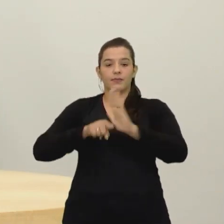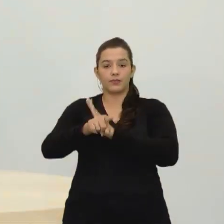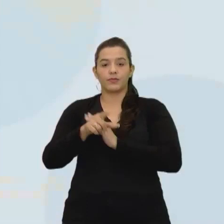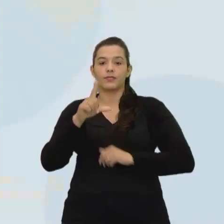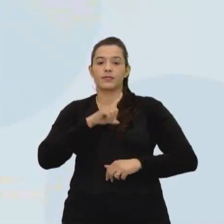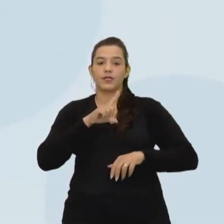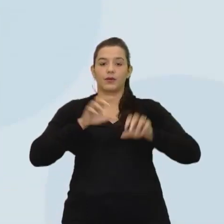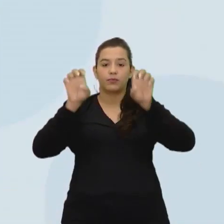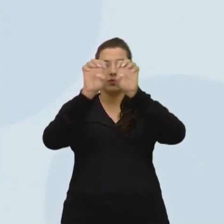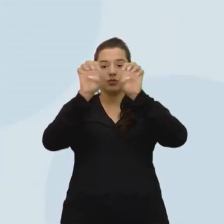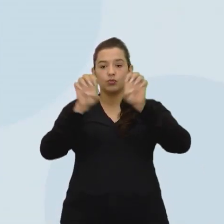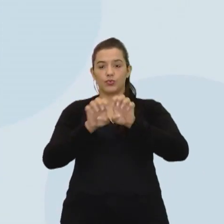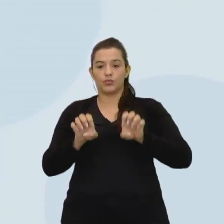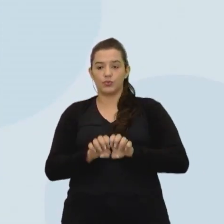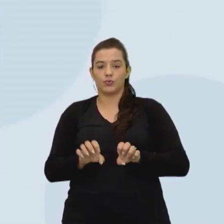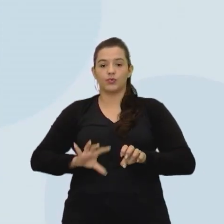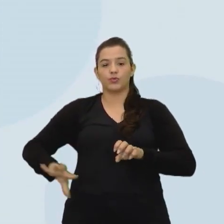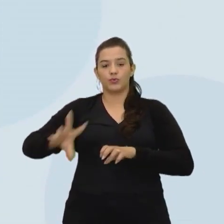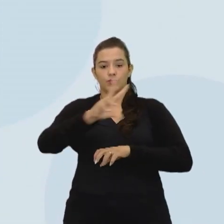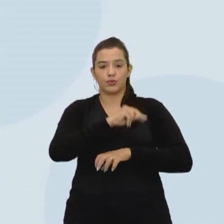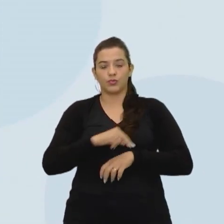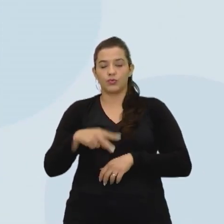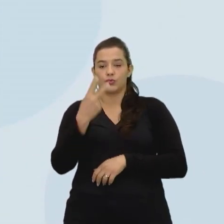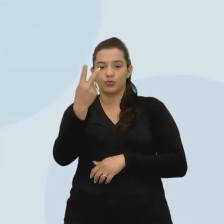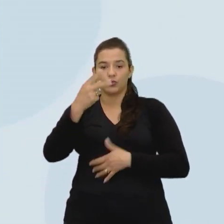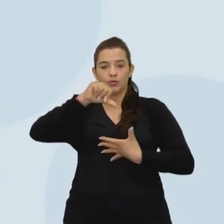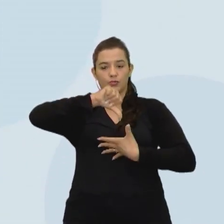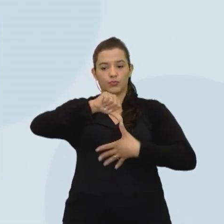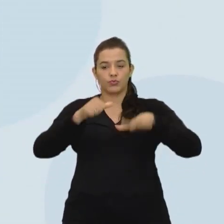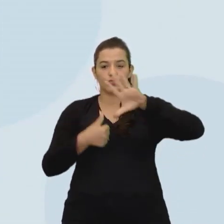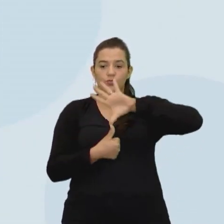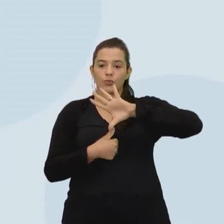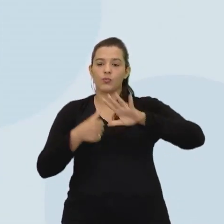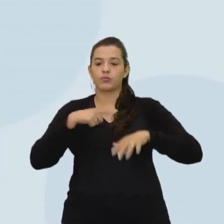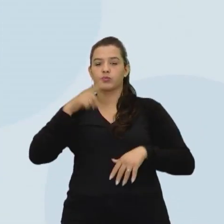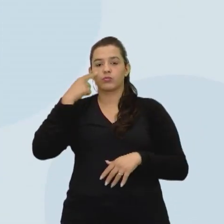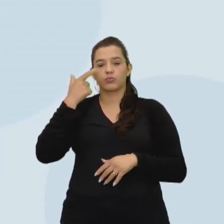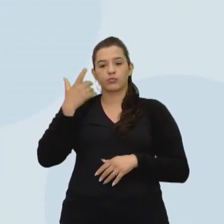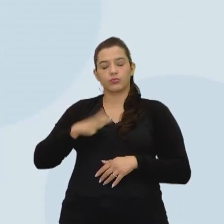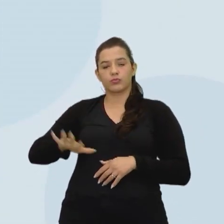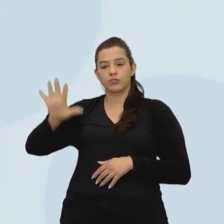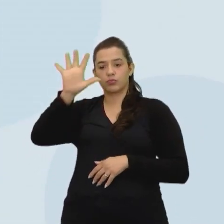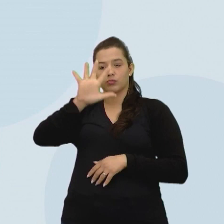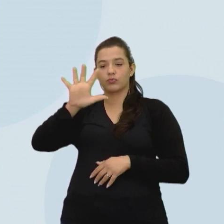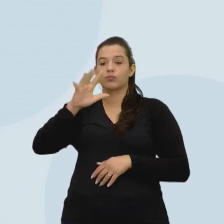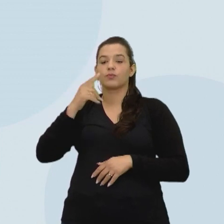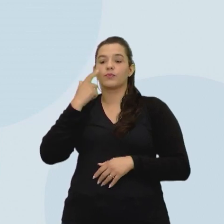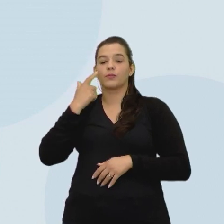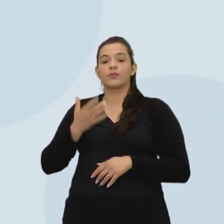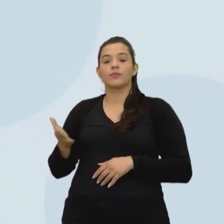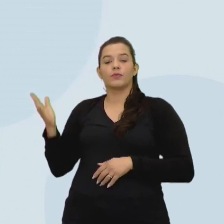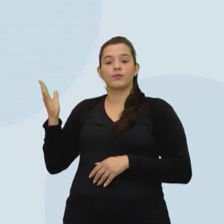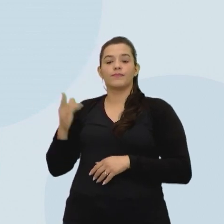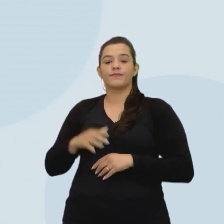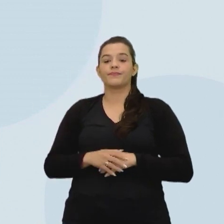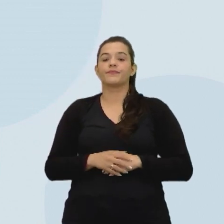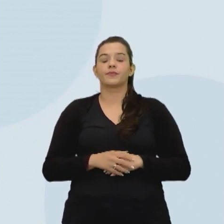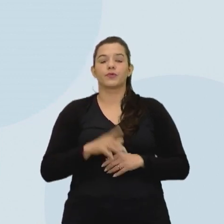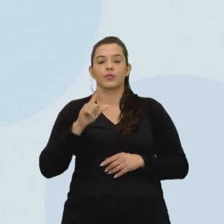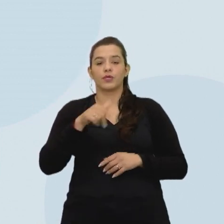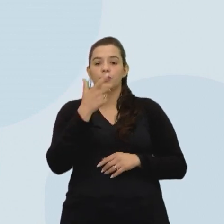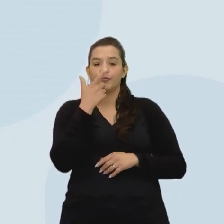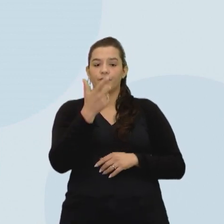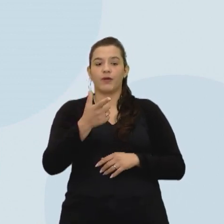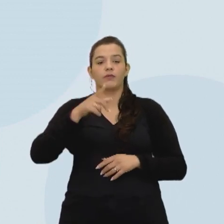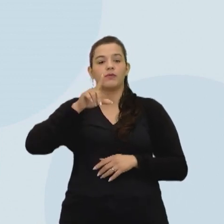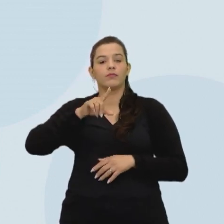estrutura geológica dos dois continentes. Então nós temos, logicamente, de novo, falando aí pela extensão do continente